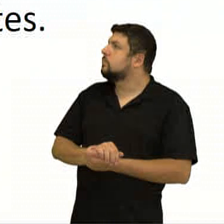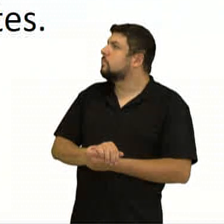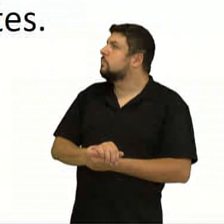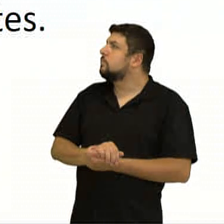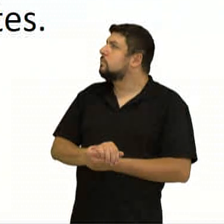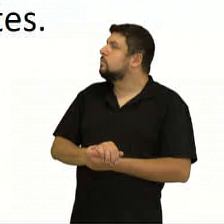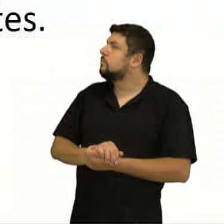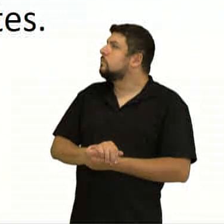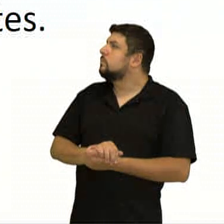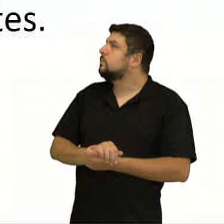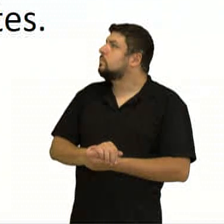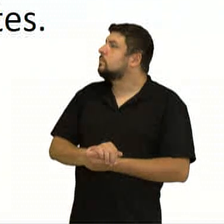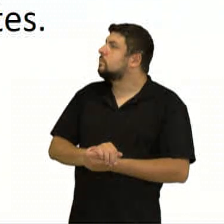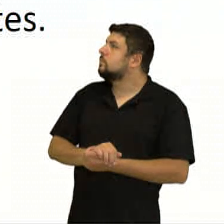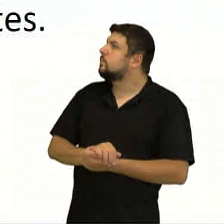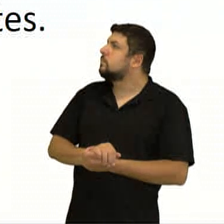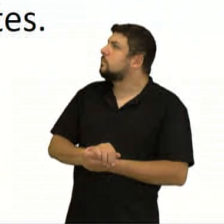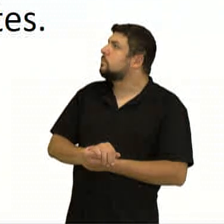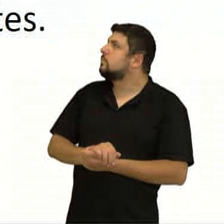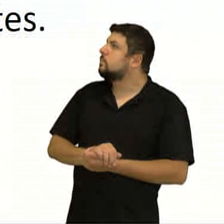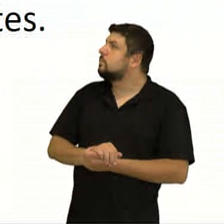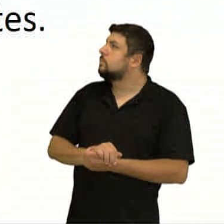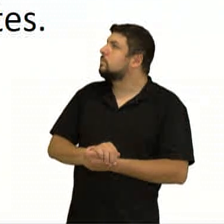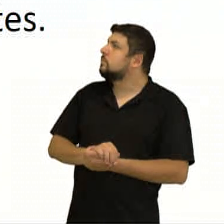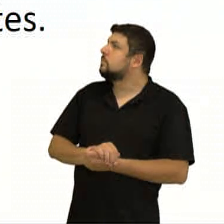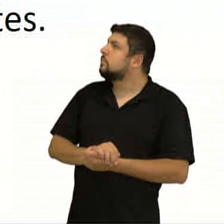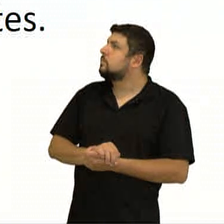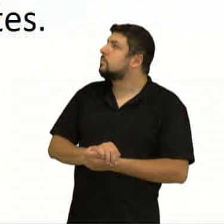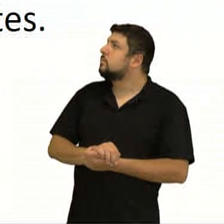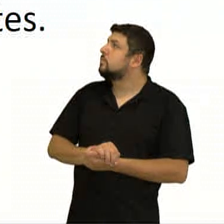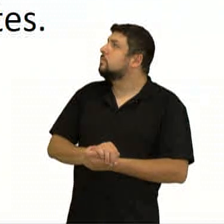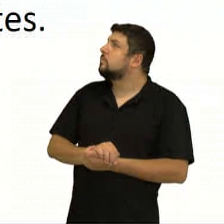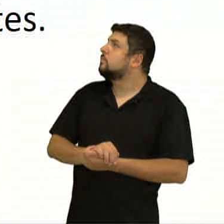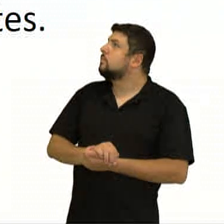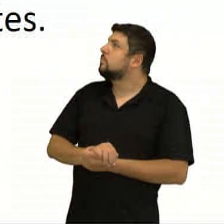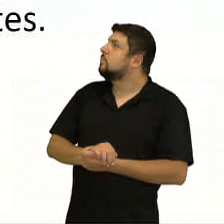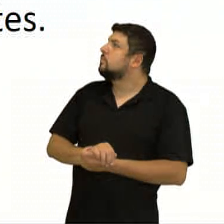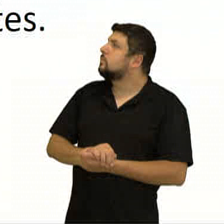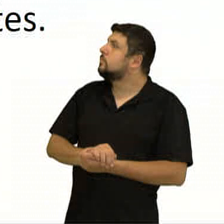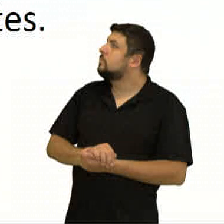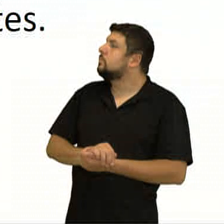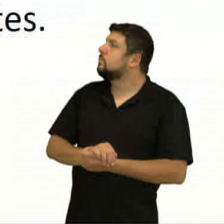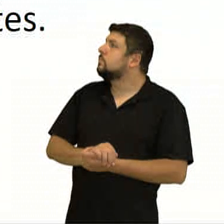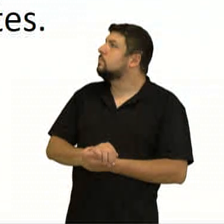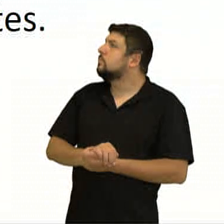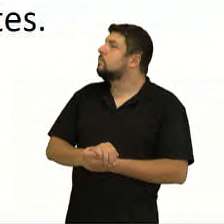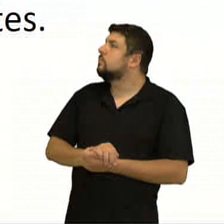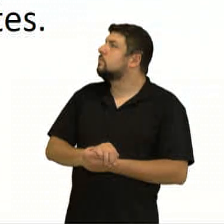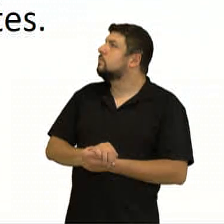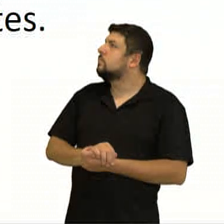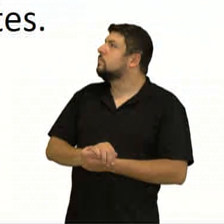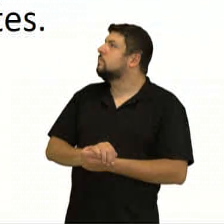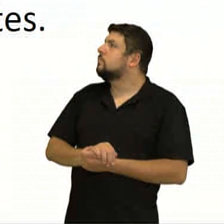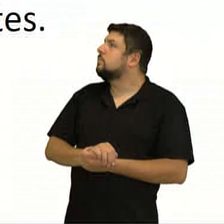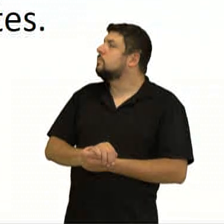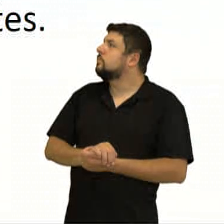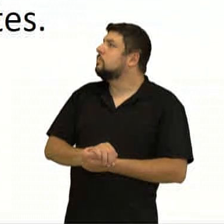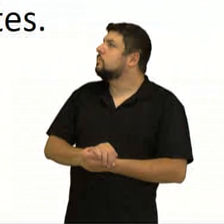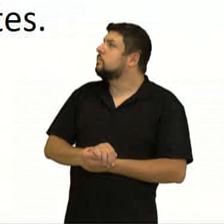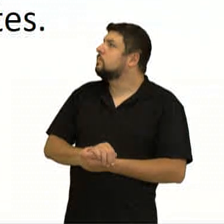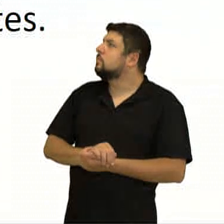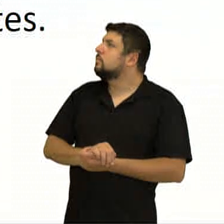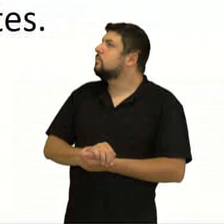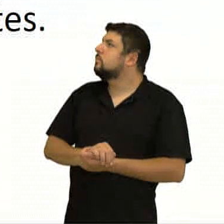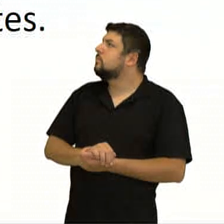devices, such as cell phones, tablets, and computers, show greater sedentary behavior, a risk factor for